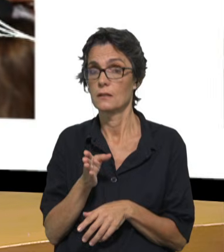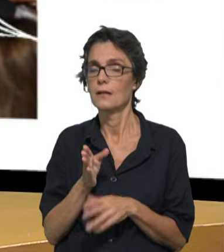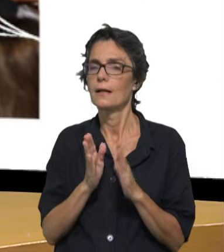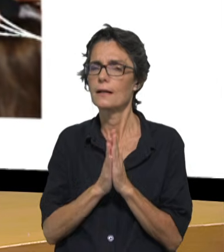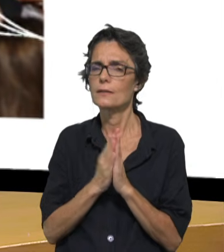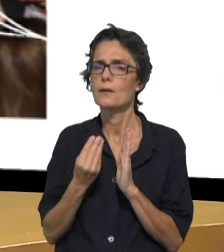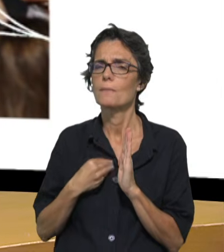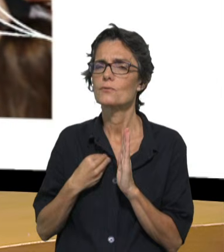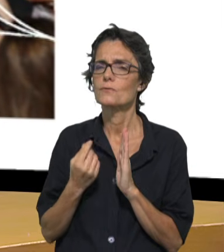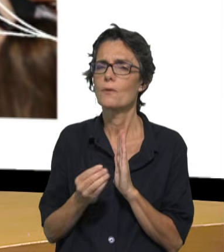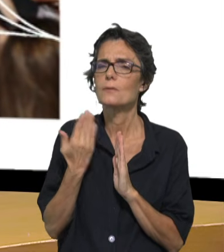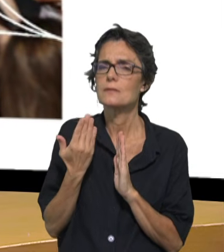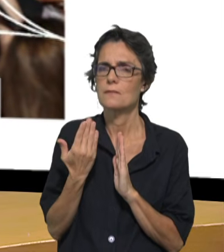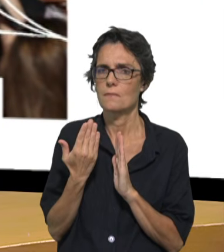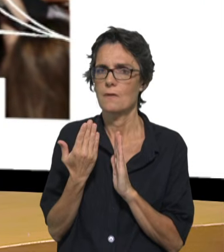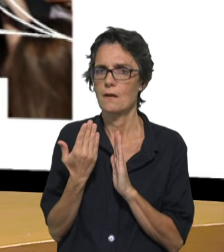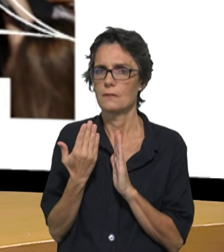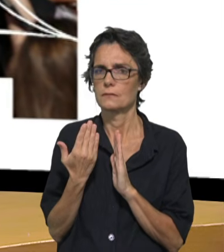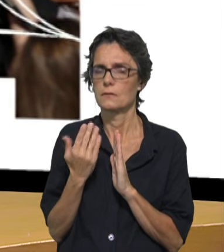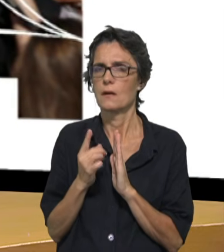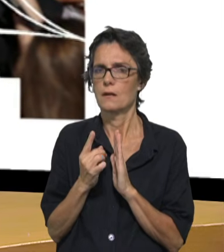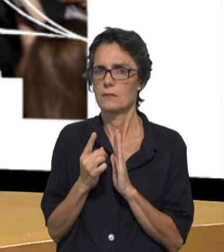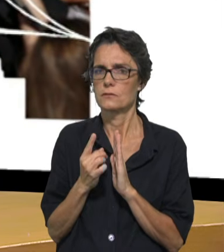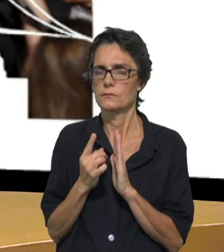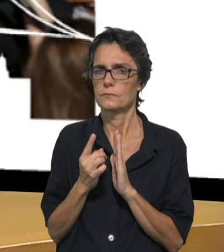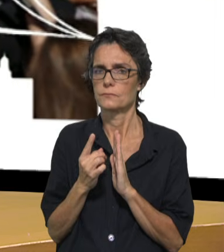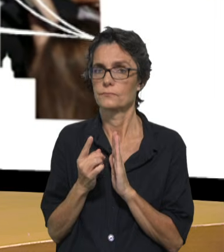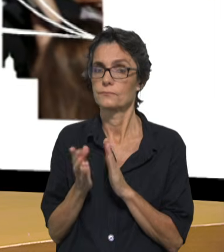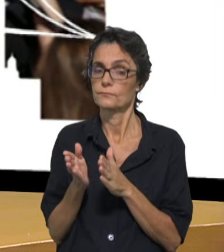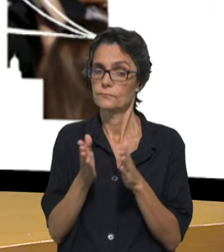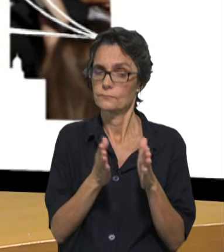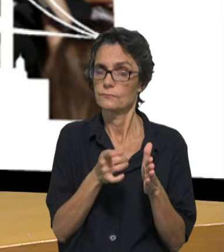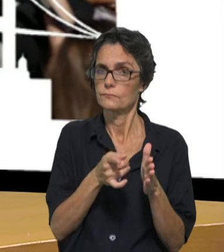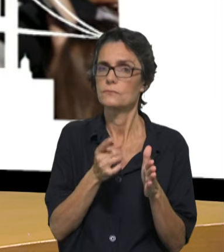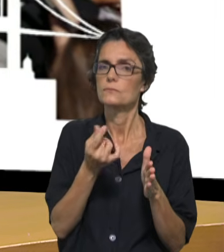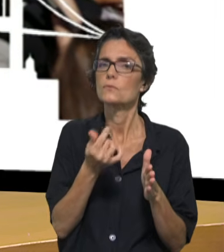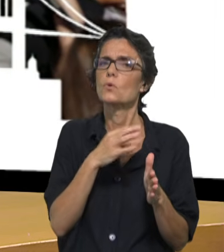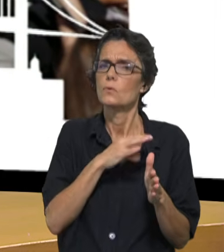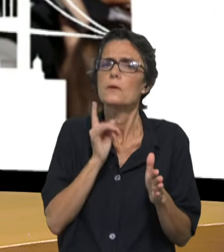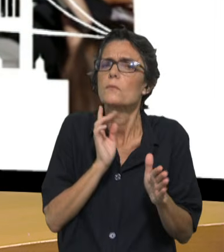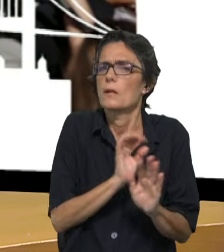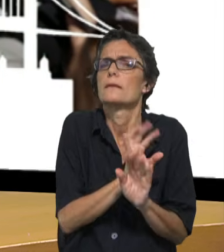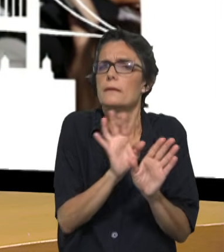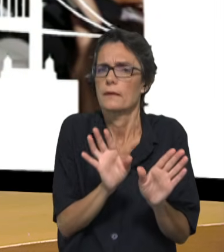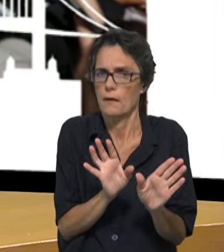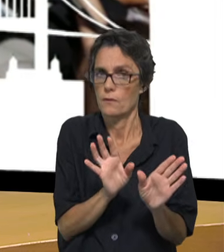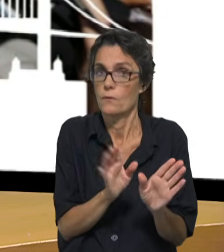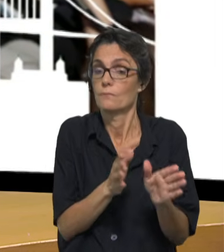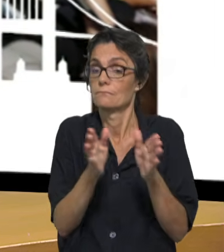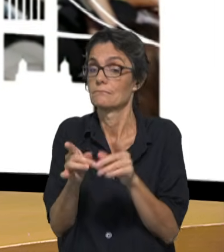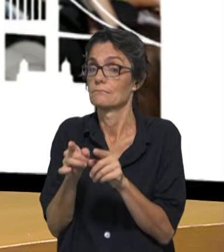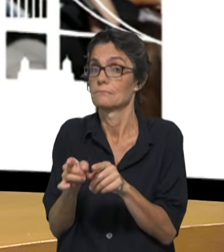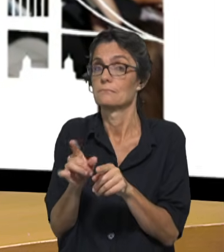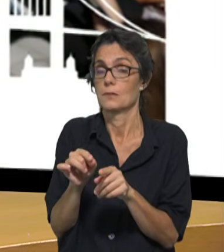preocupou-se neste sentido, ou seja, é importante o lucro agora, mas também é importante que aquilo que são